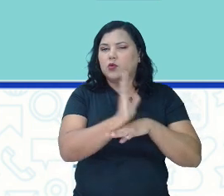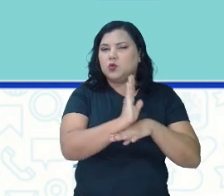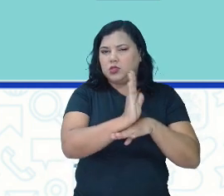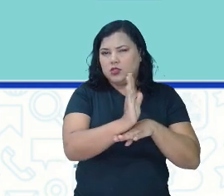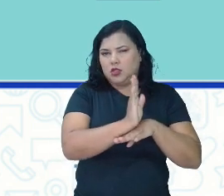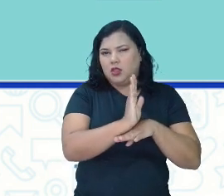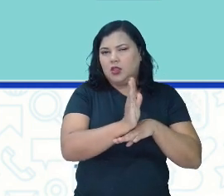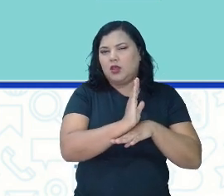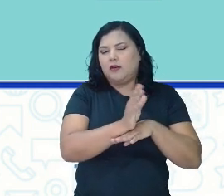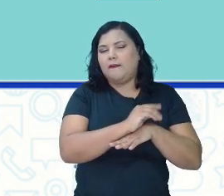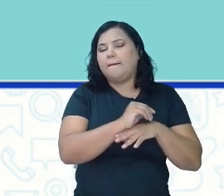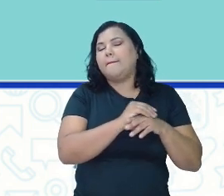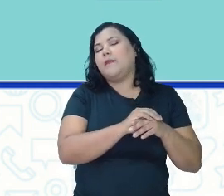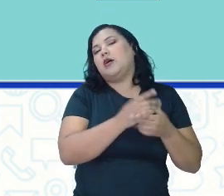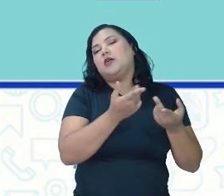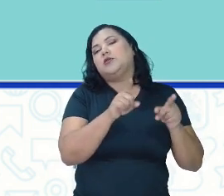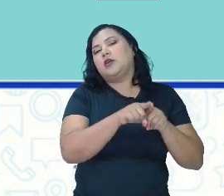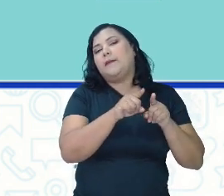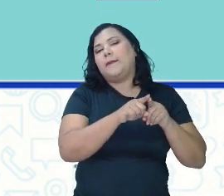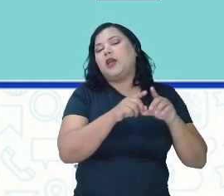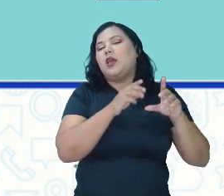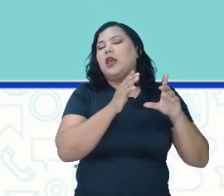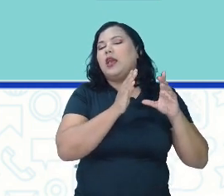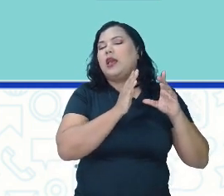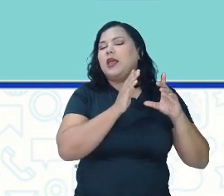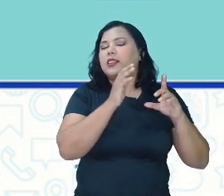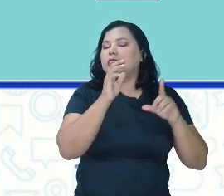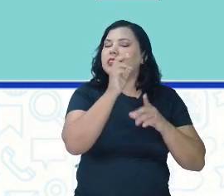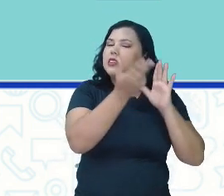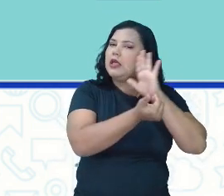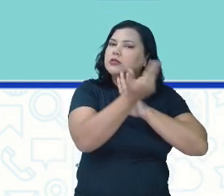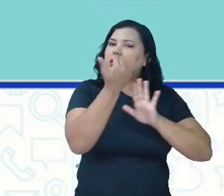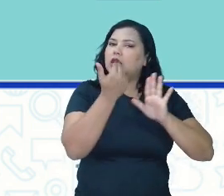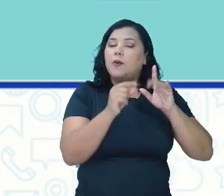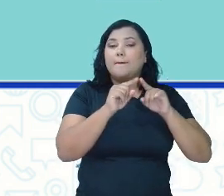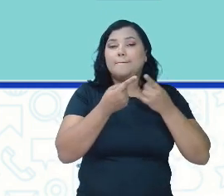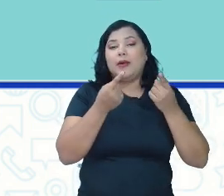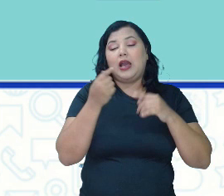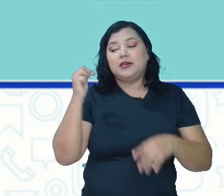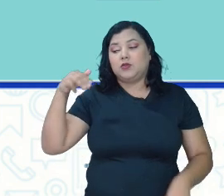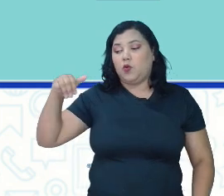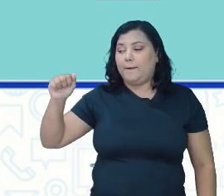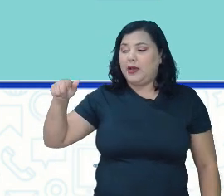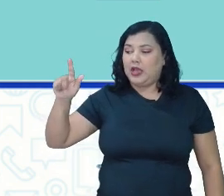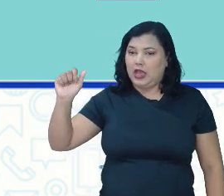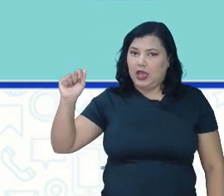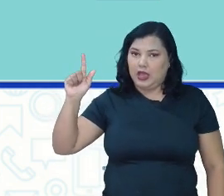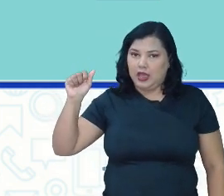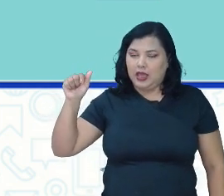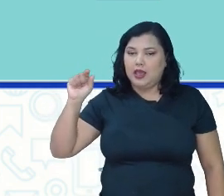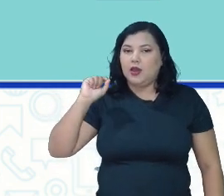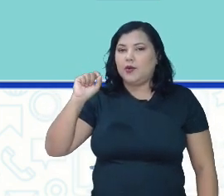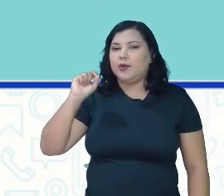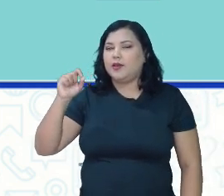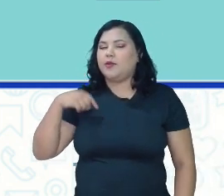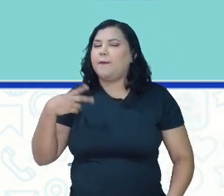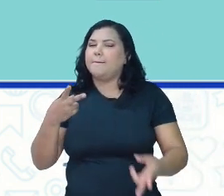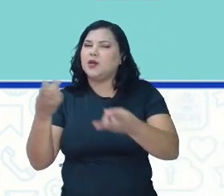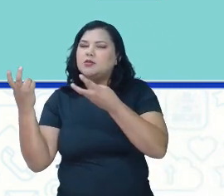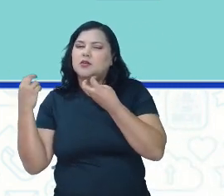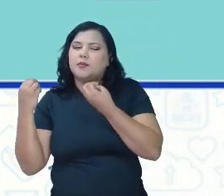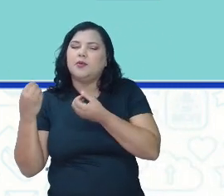cinema, séries ou desenhos. Por sua vez, as personagens de mangá são